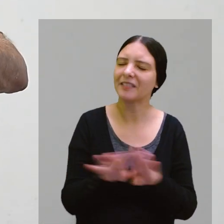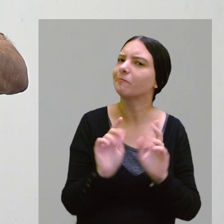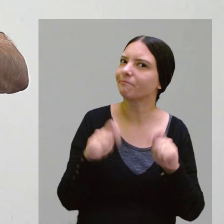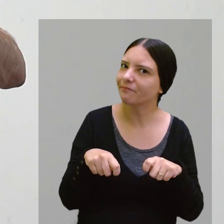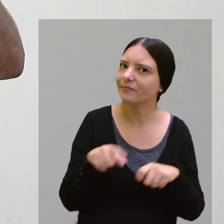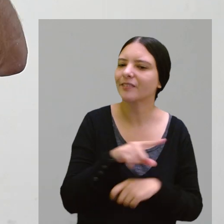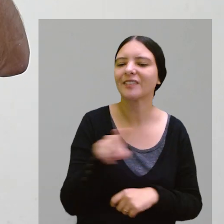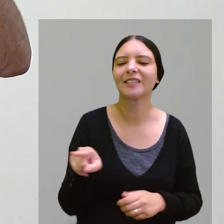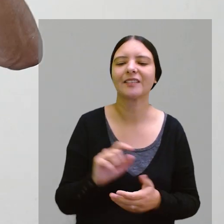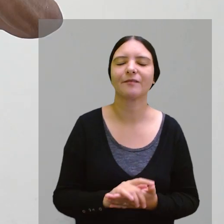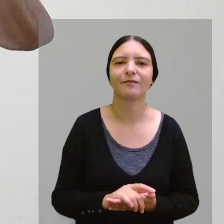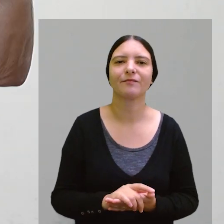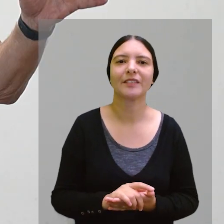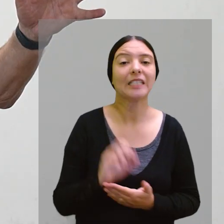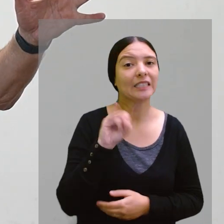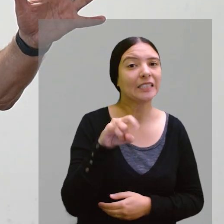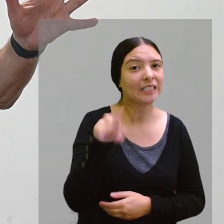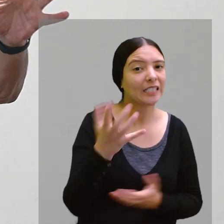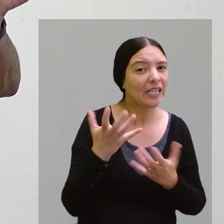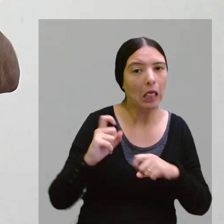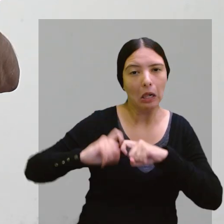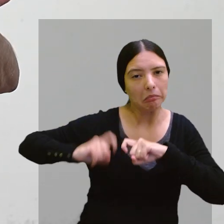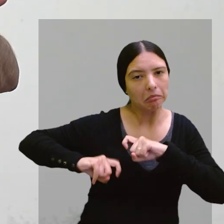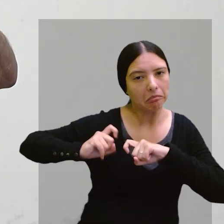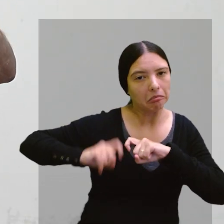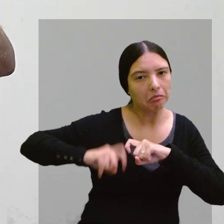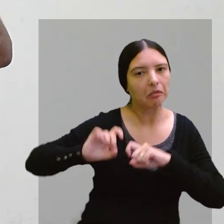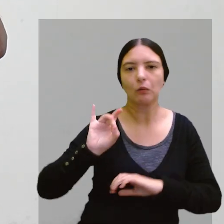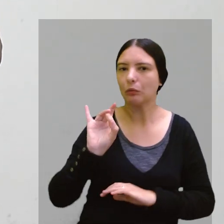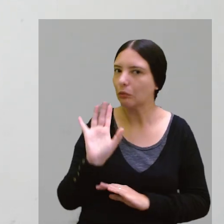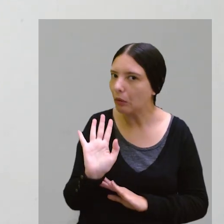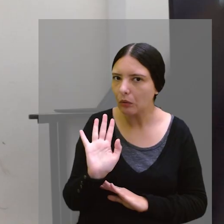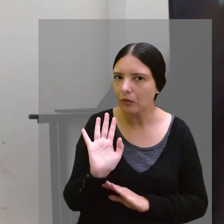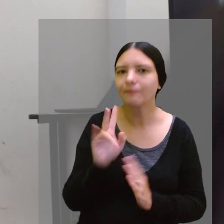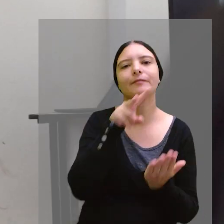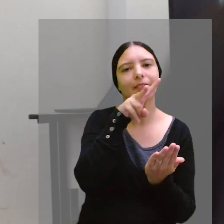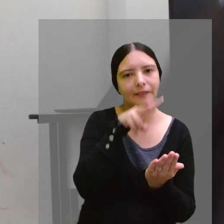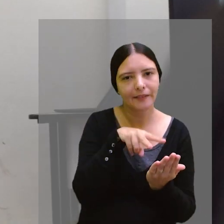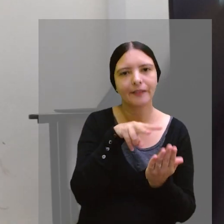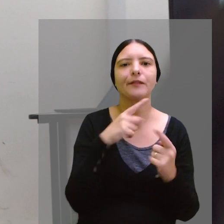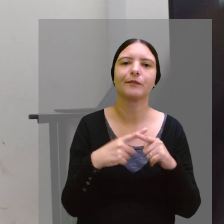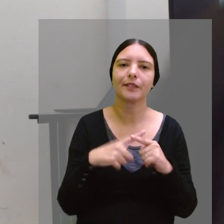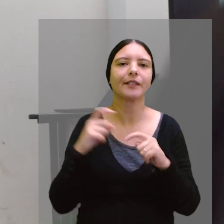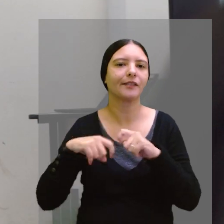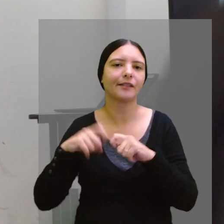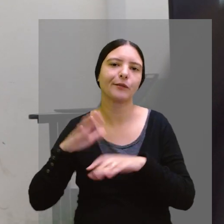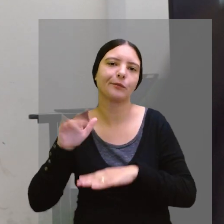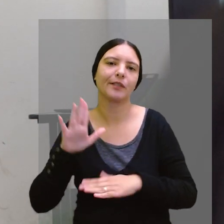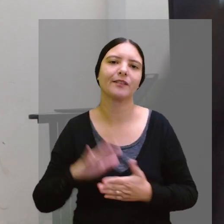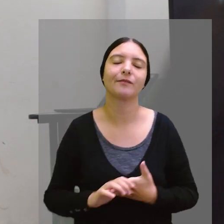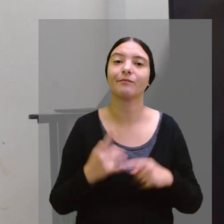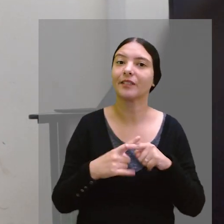você o seguinte: se vocês querem só sexo, tá? Leiam que vocês vão ter mais sexo.